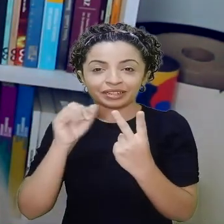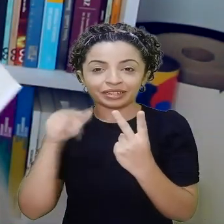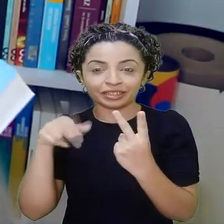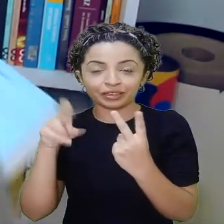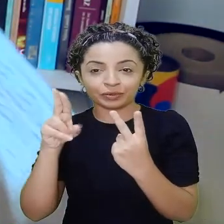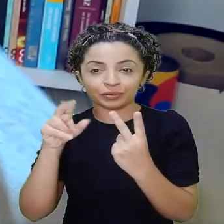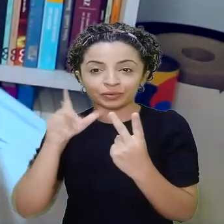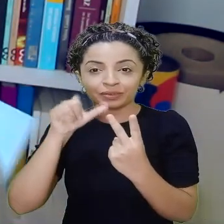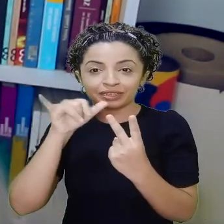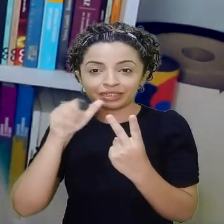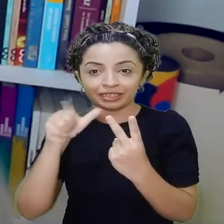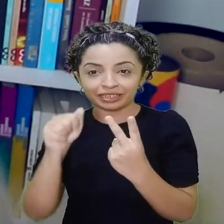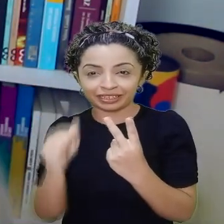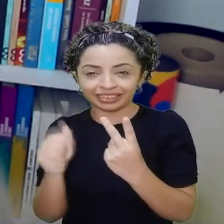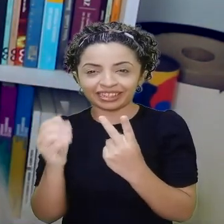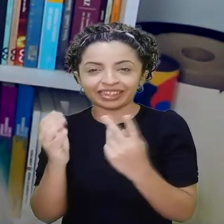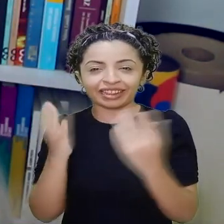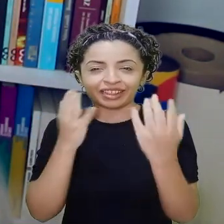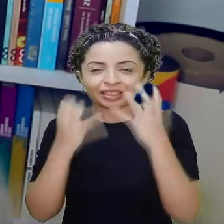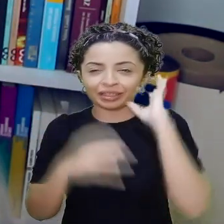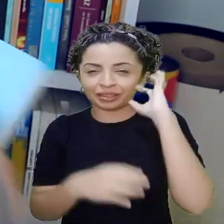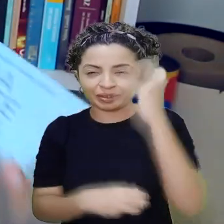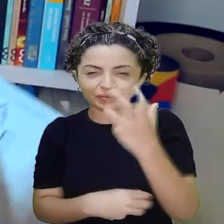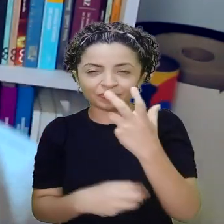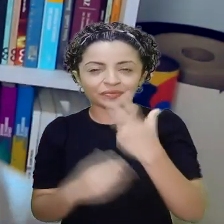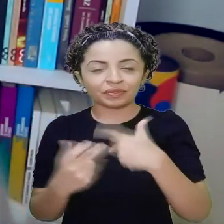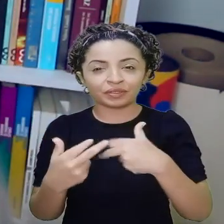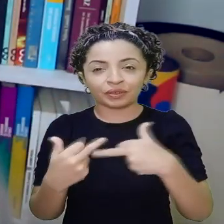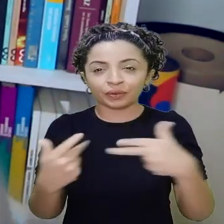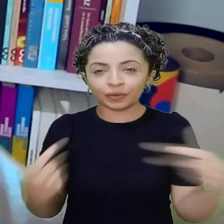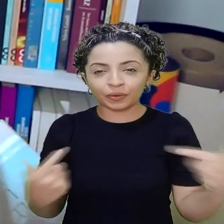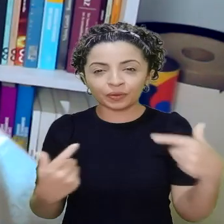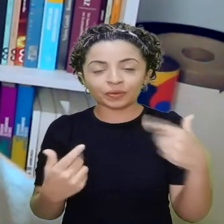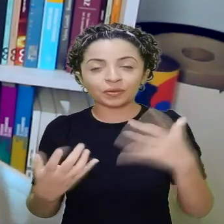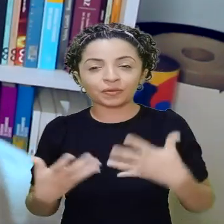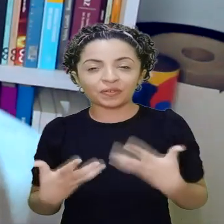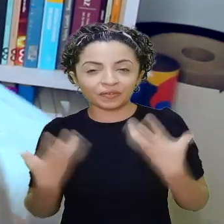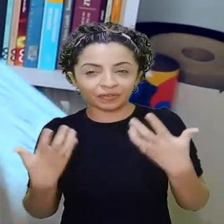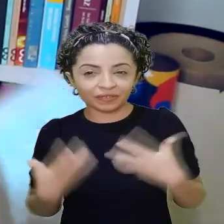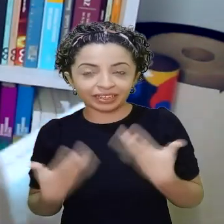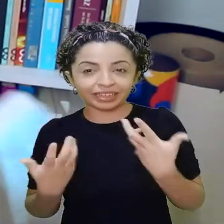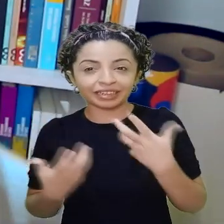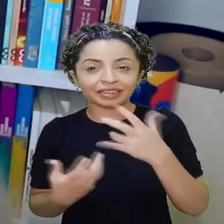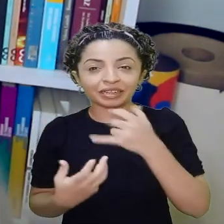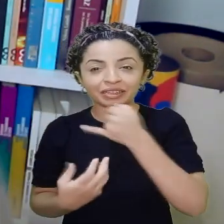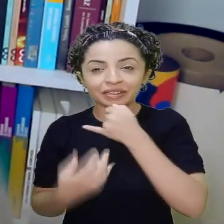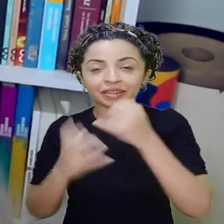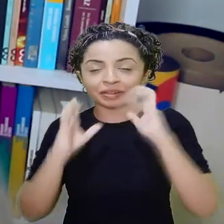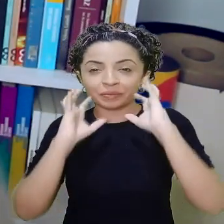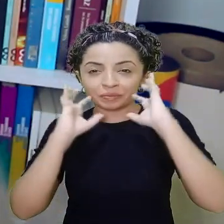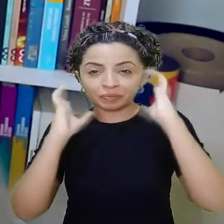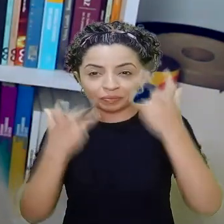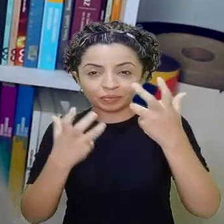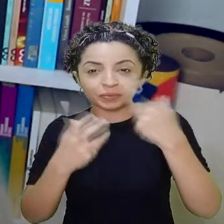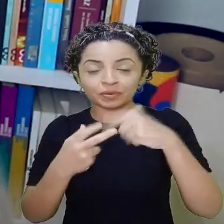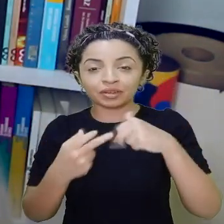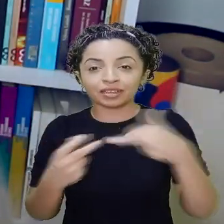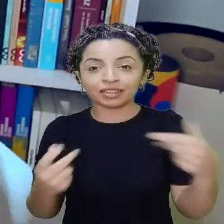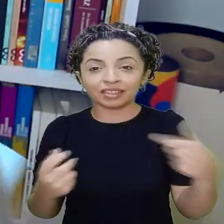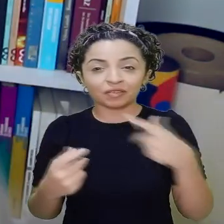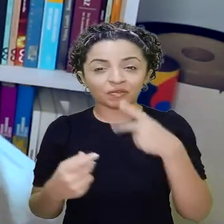em todos os dramas e todas as dramas, momentos felizes, momentos dramáticos,